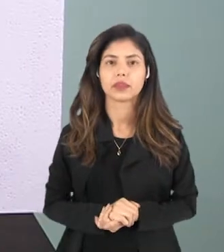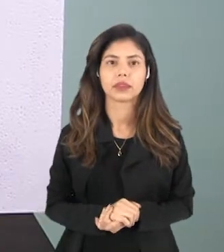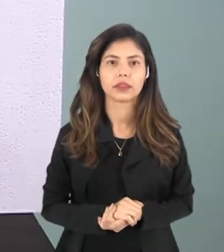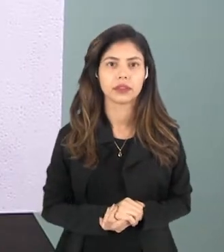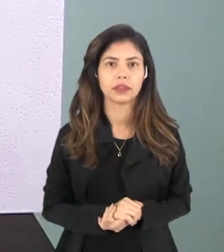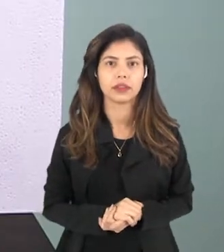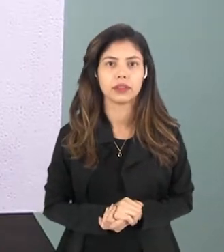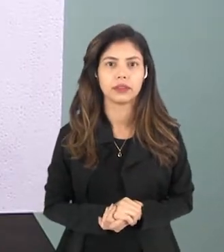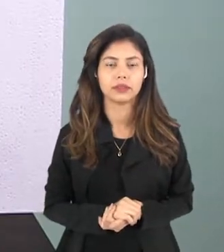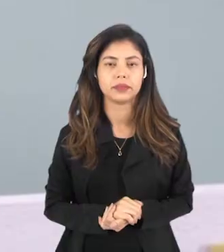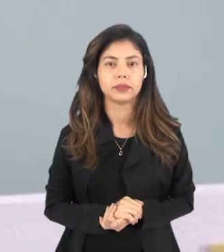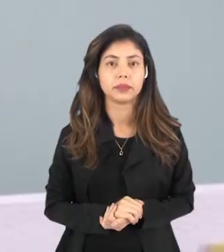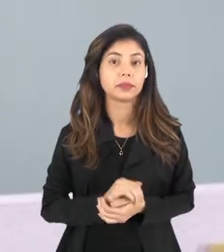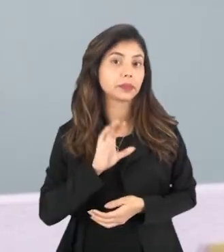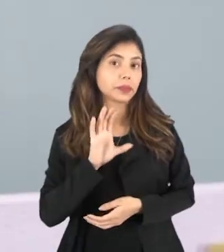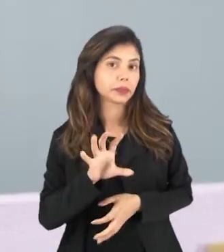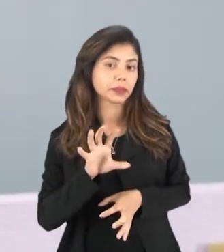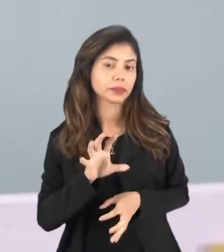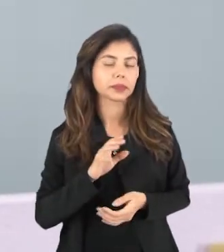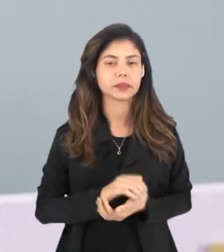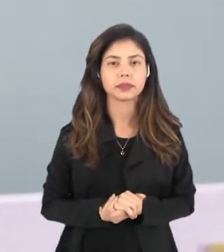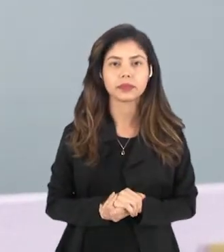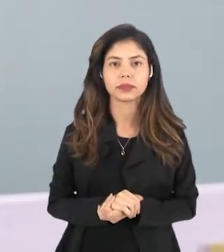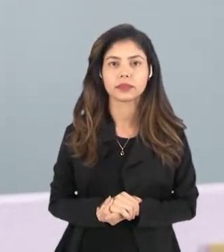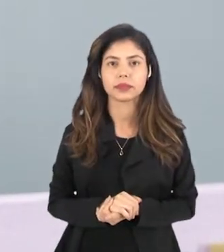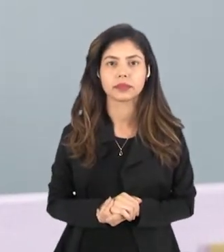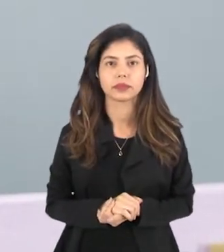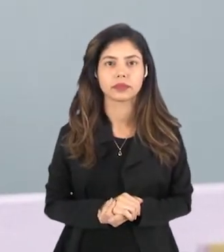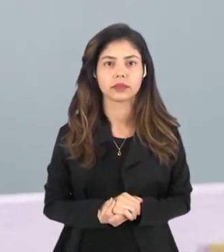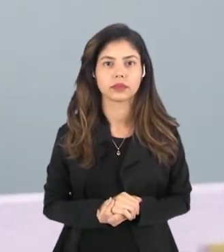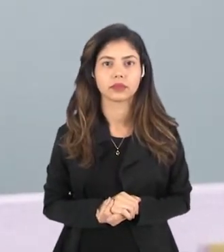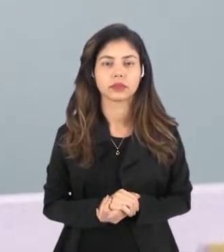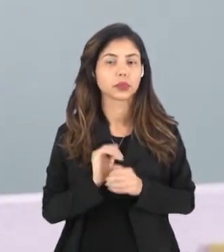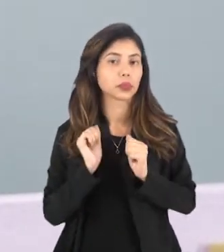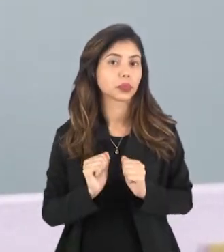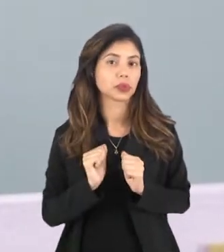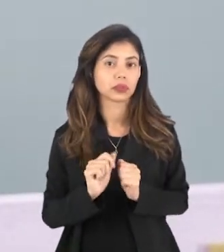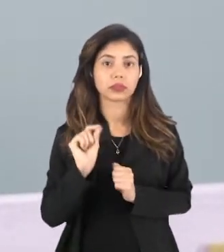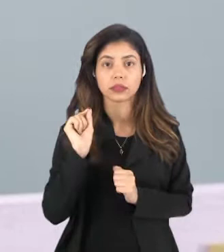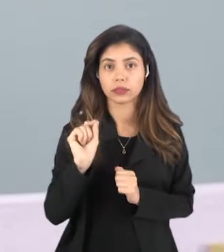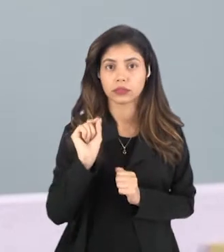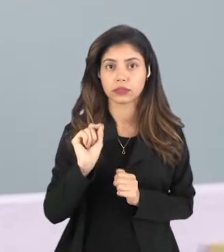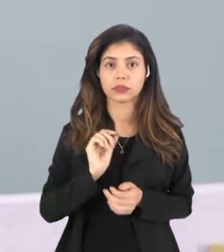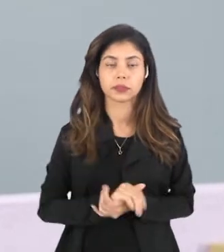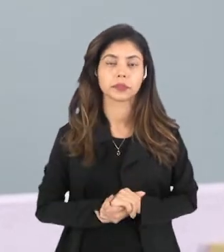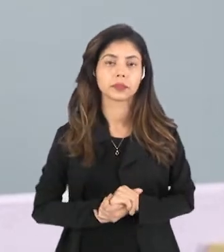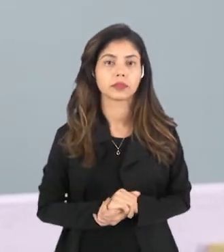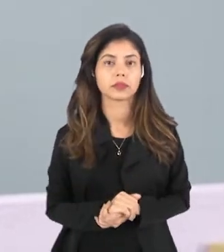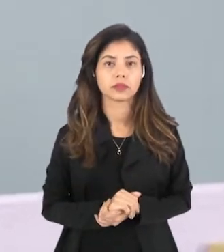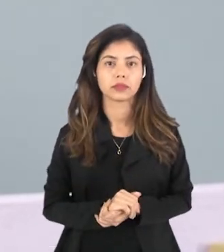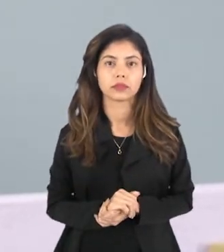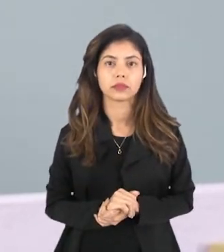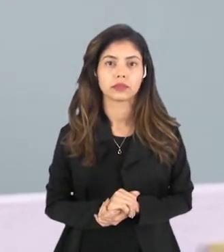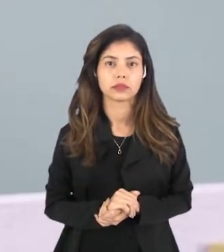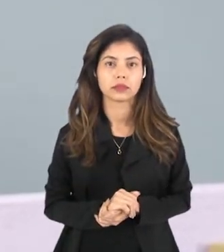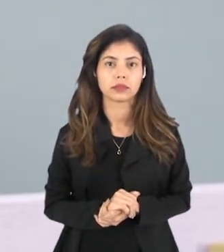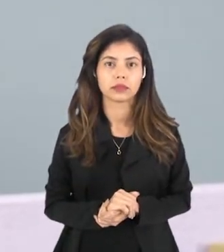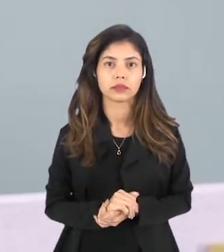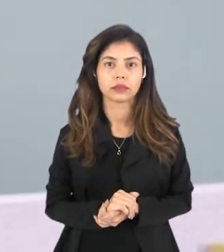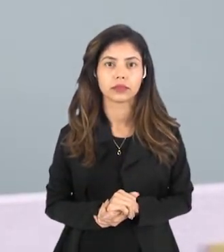assim ó primeiro pode ser em um